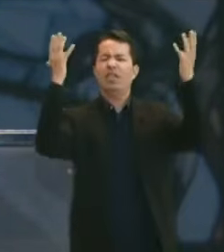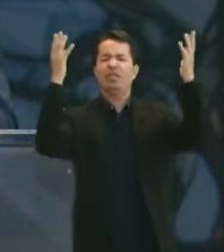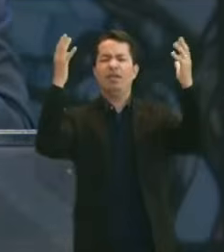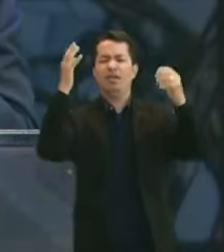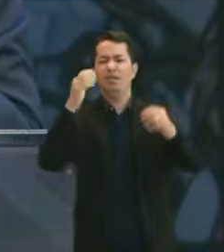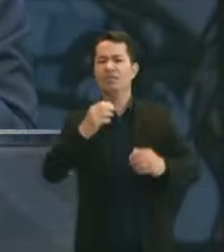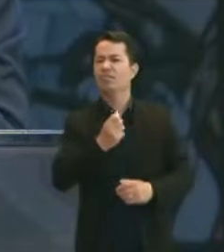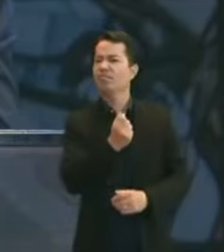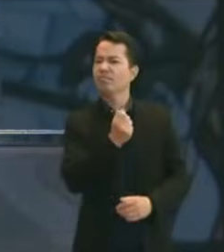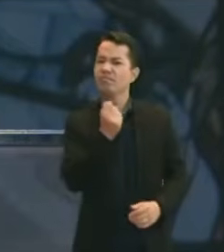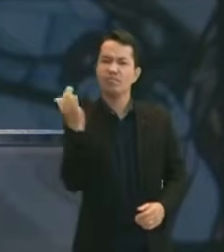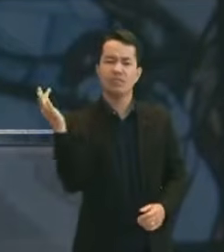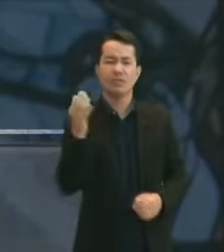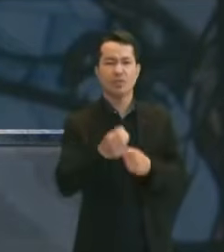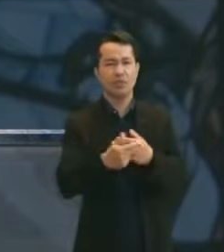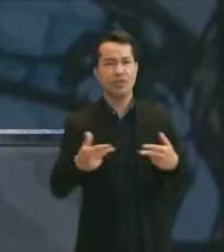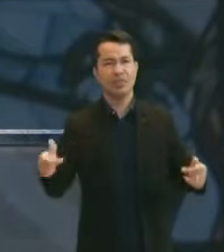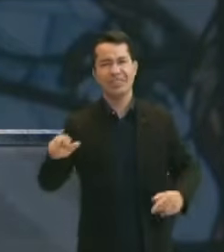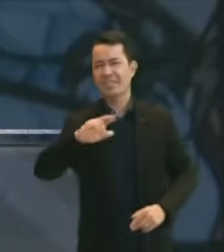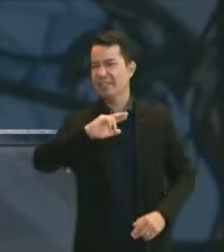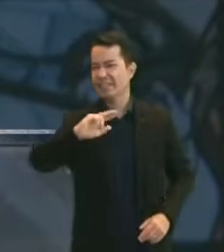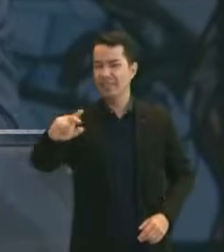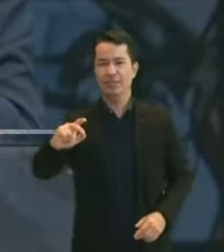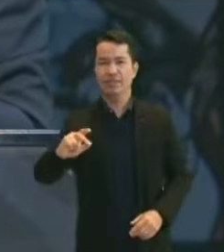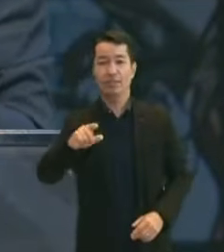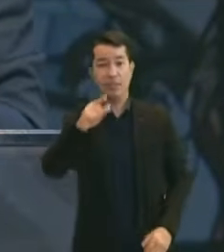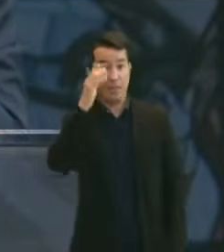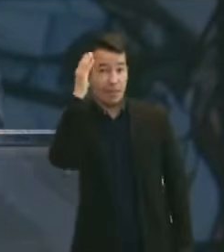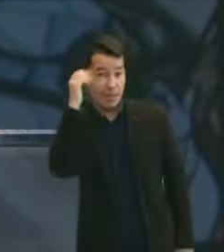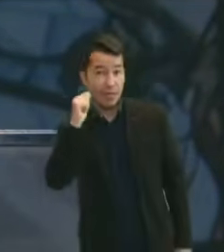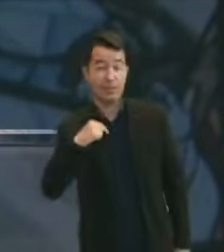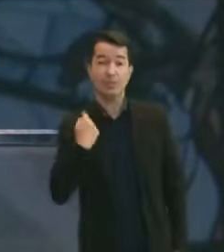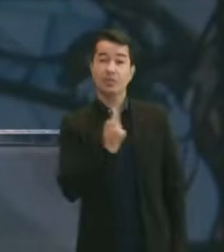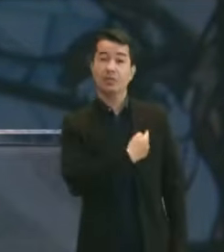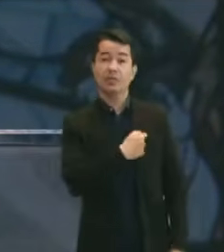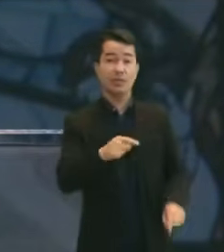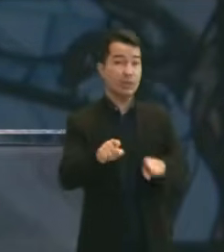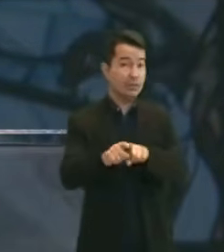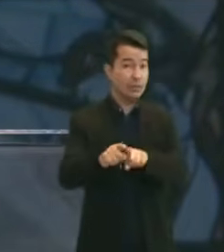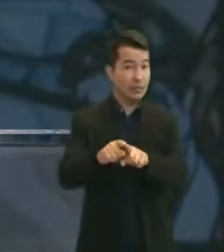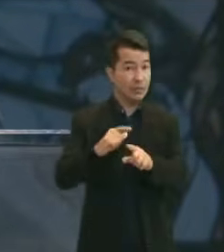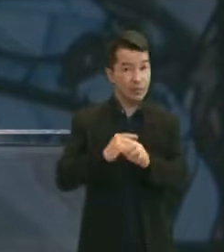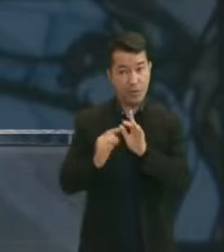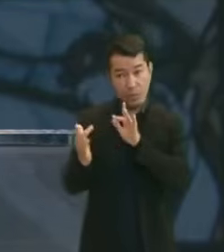2021. Você sabia que aqui na nossa igreja nós acolhemos em discipulado 1 a 1